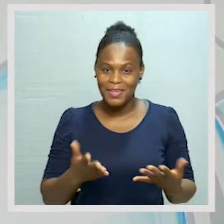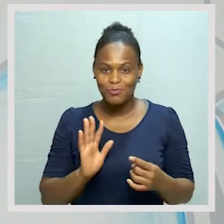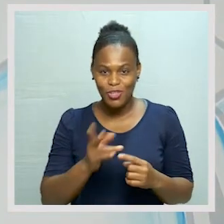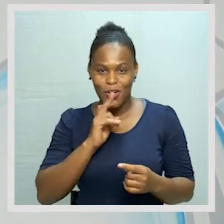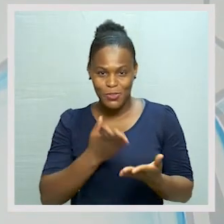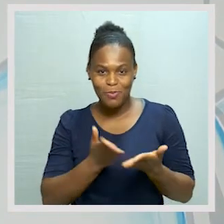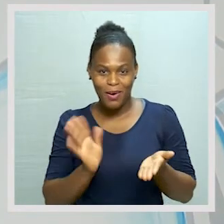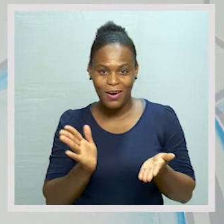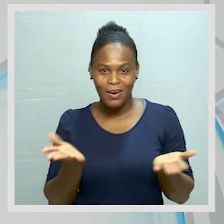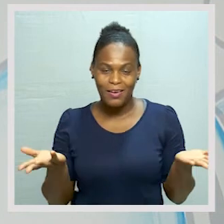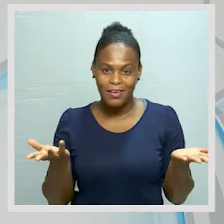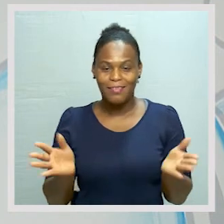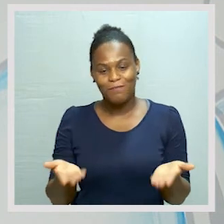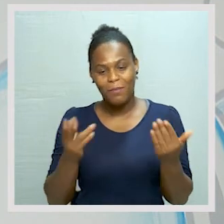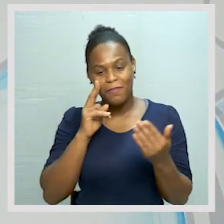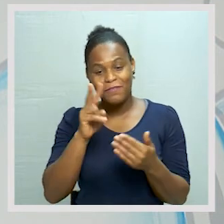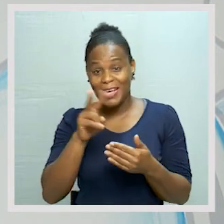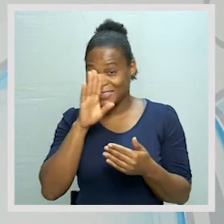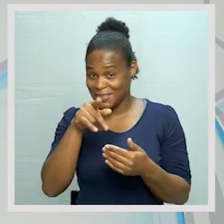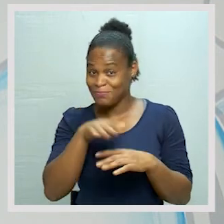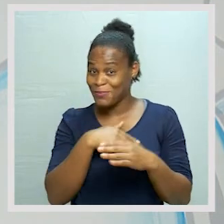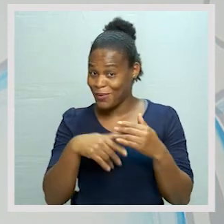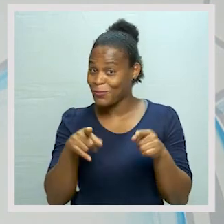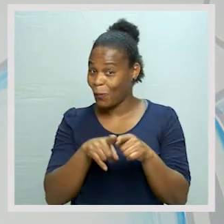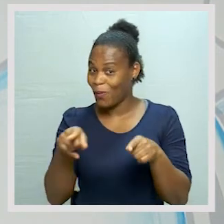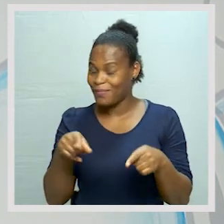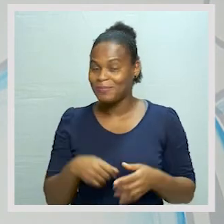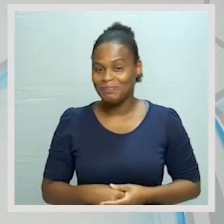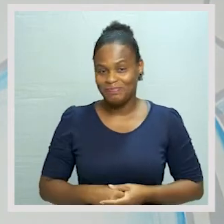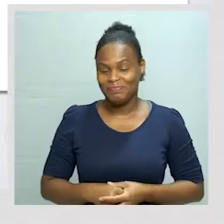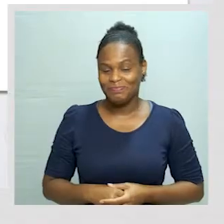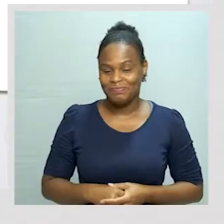Então, vocês já têm a resposta? Vamos lá ver se fizeram assim.